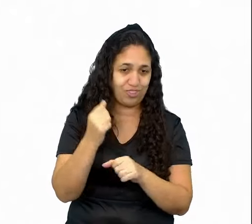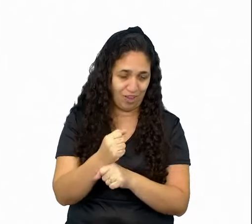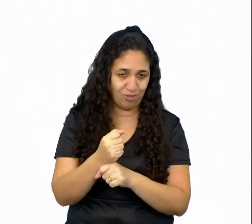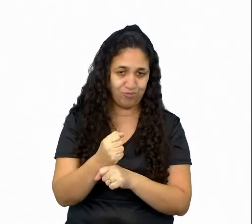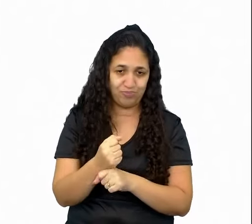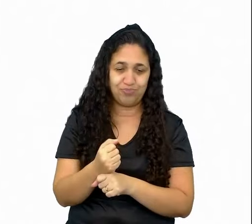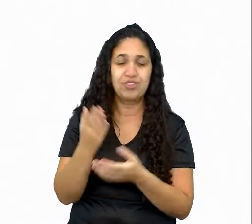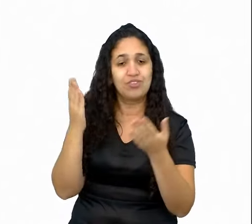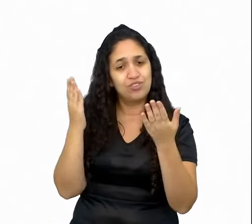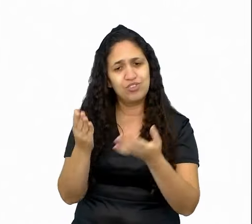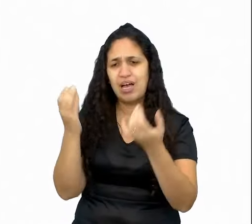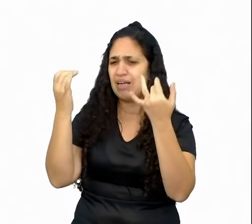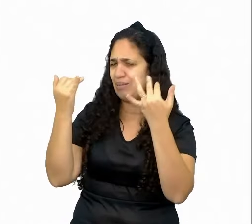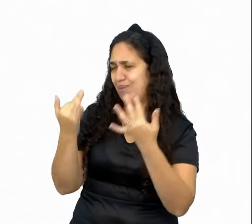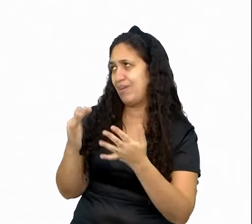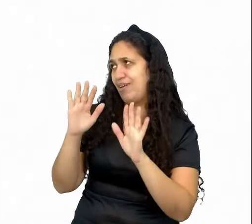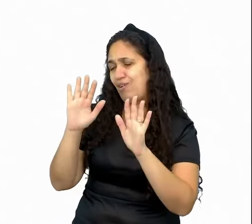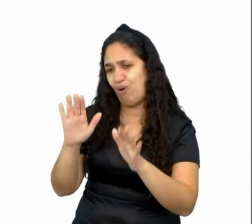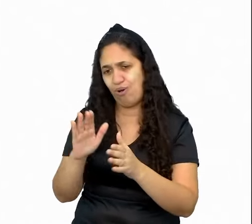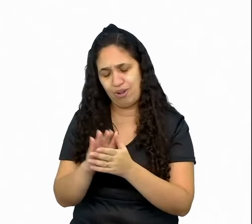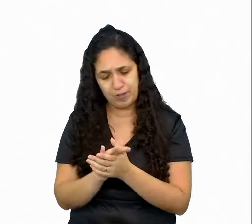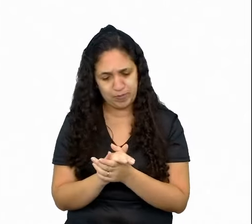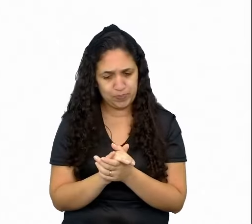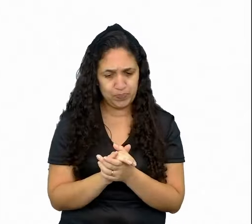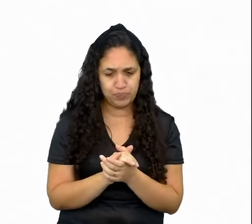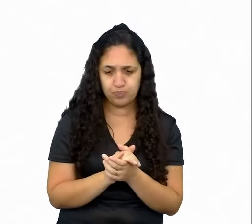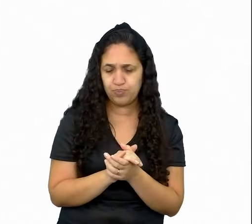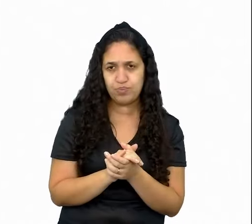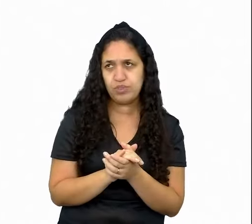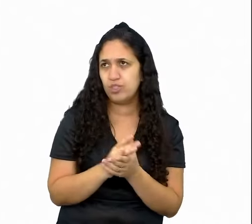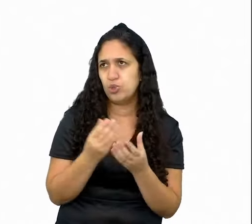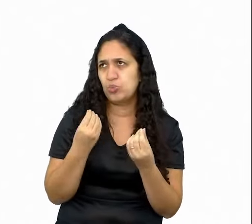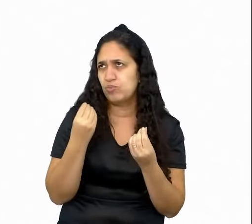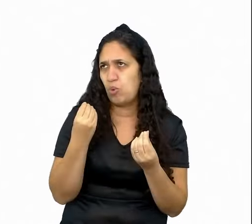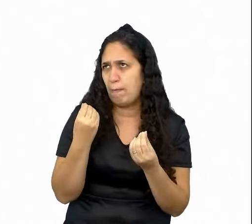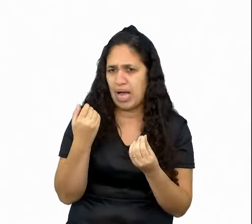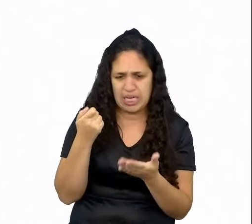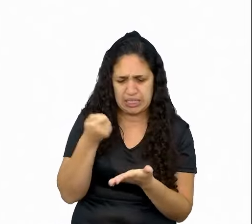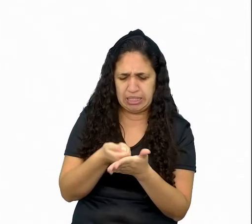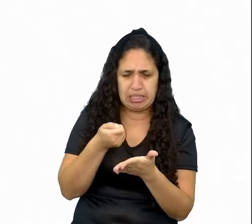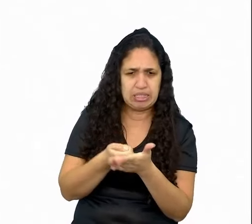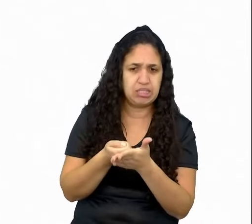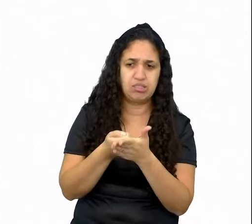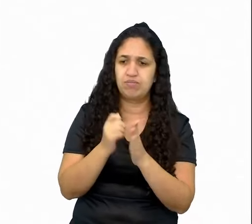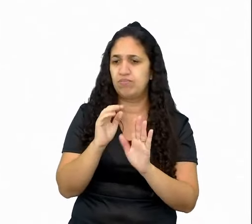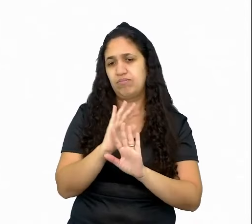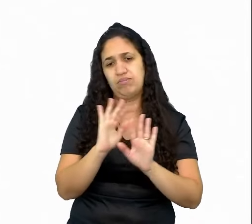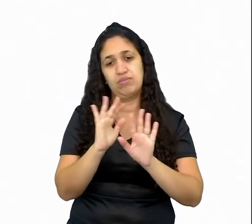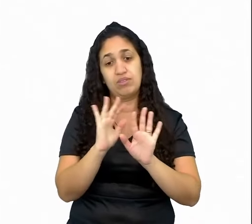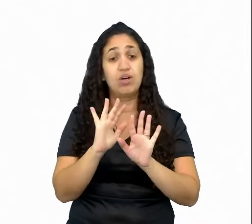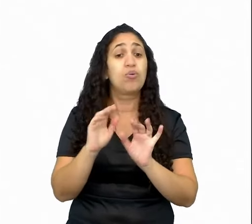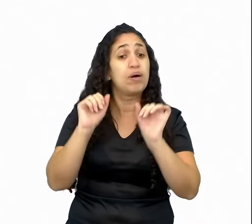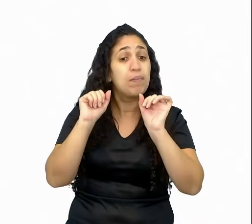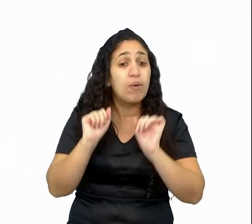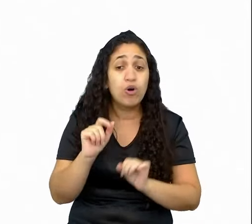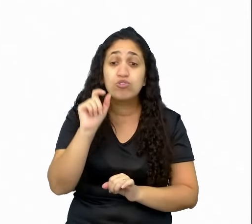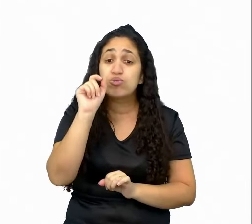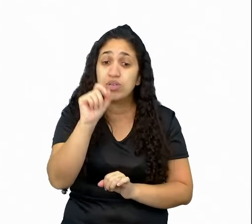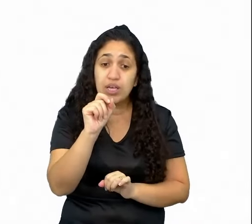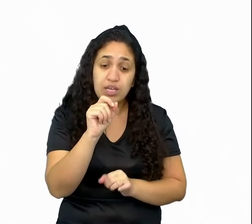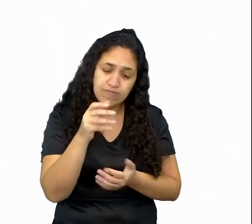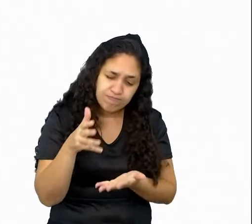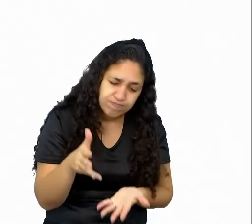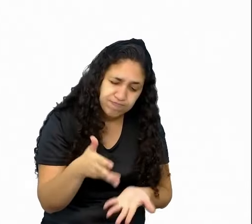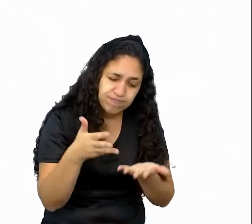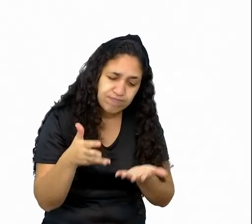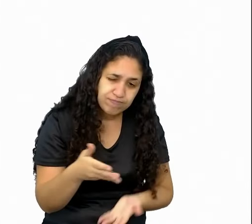eu falei para vocês, não existe assim um rigor, né? Mas eu posso fazer com que o aluno vá